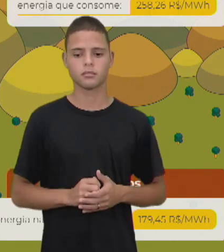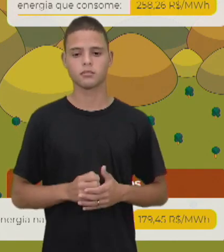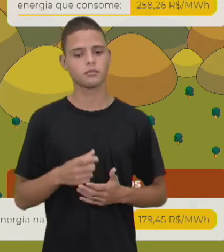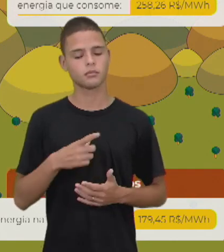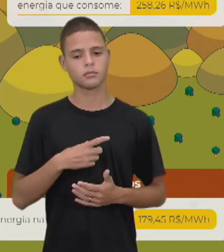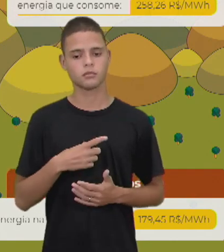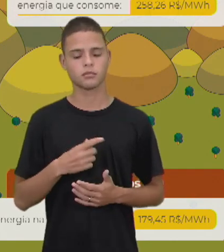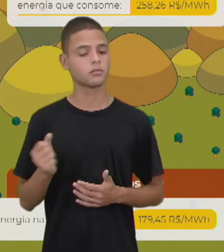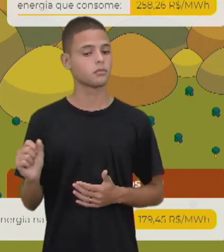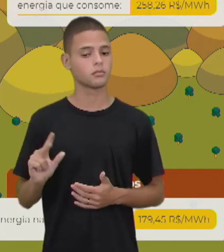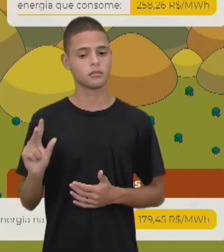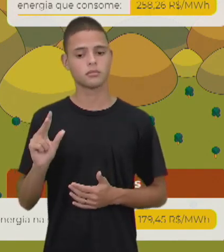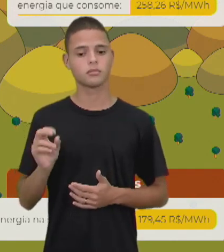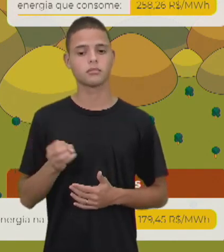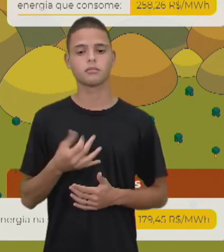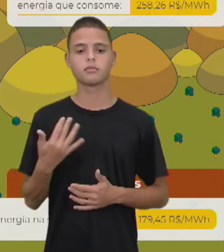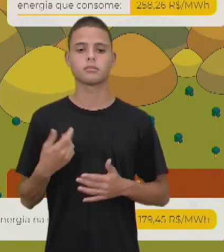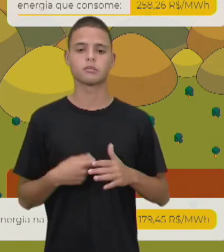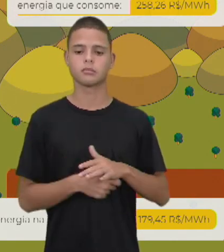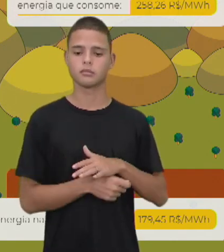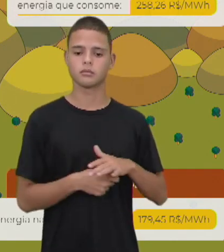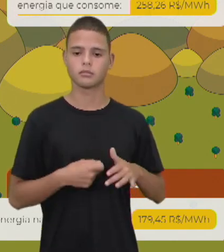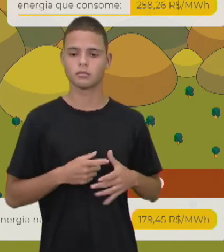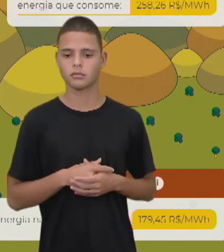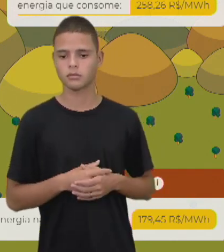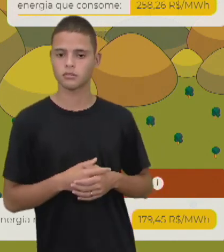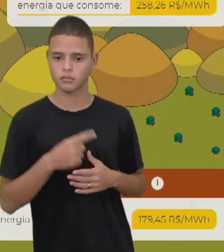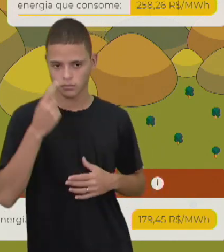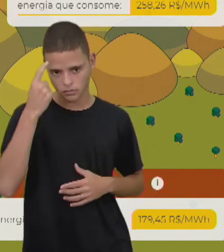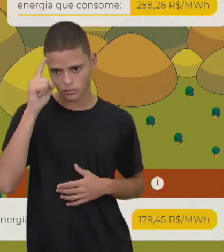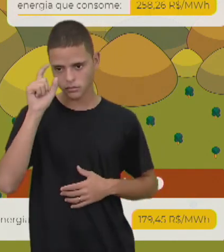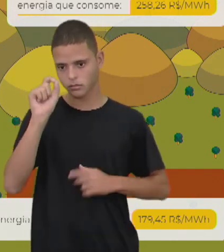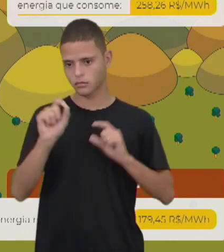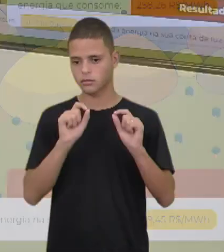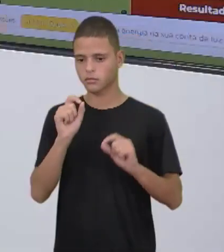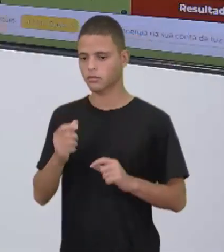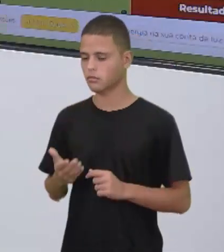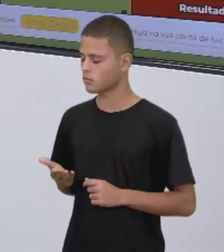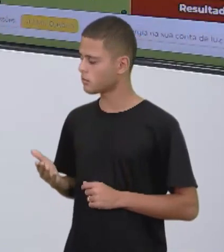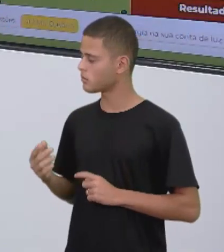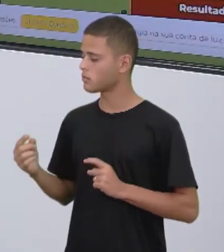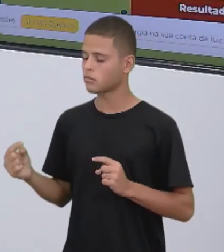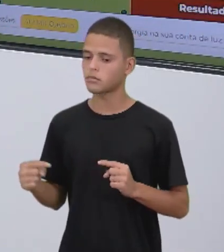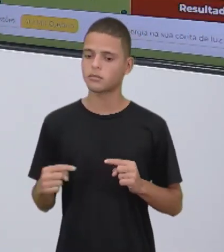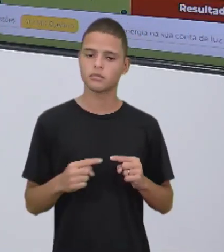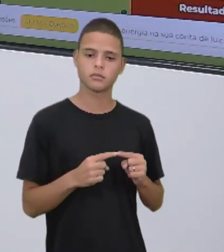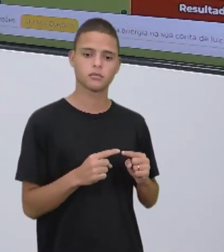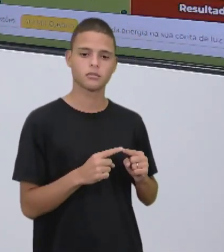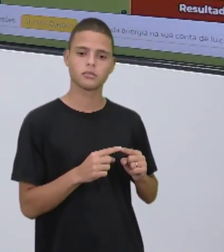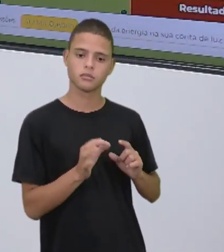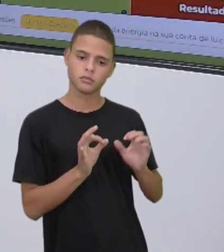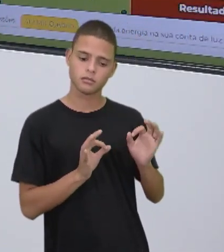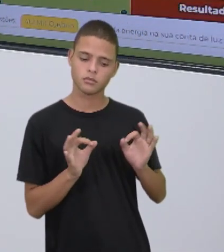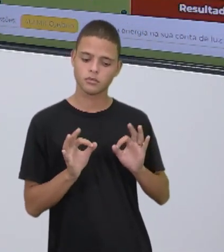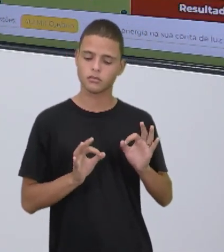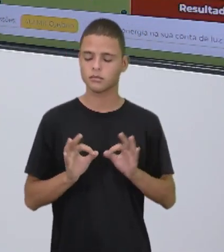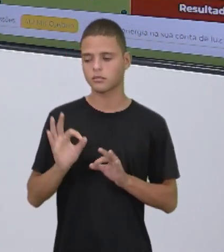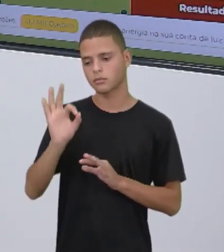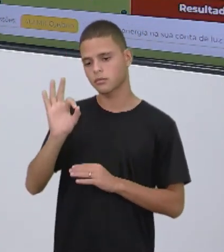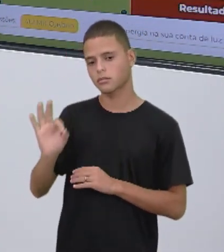aqui embaixo de quanto custa o investimento. Aqui a ideia é que vocês combinem, mexendo aí nas porcentagens